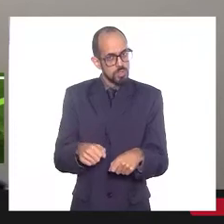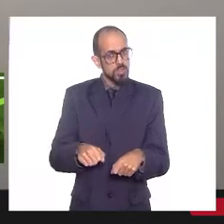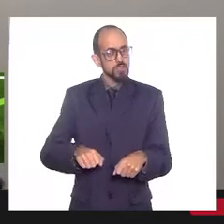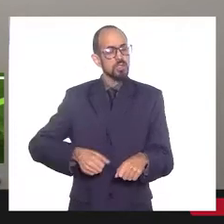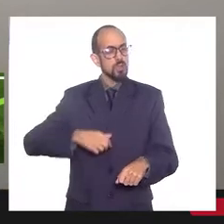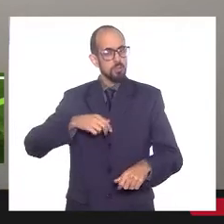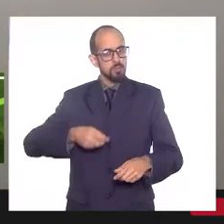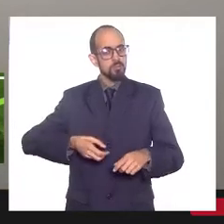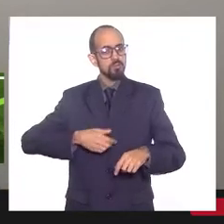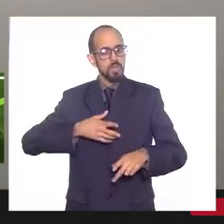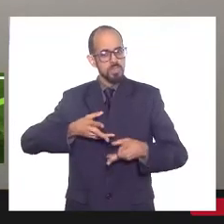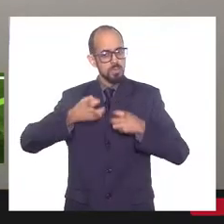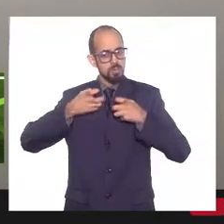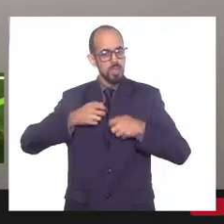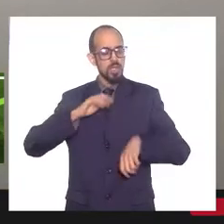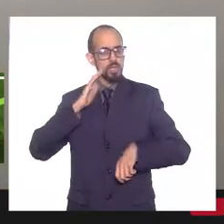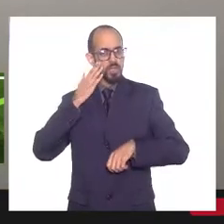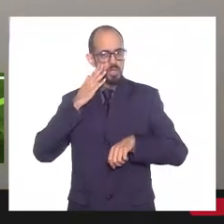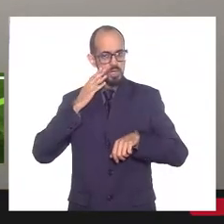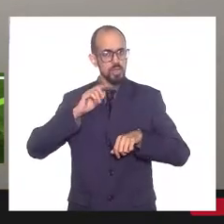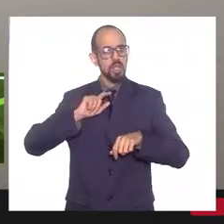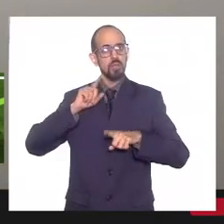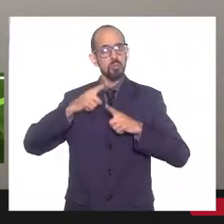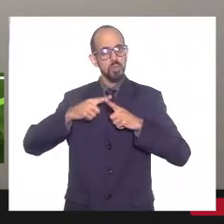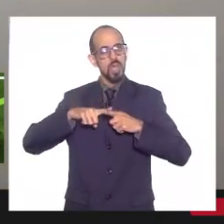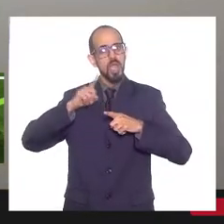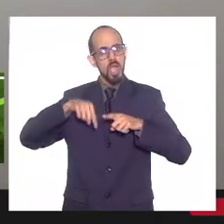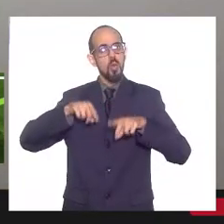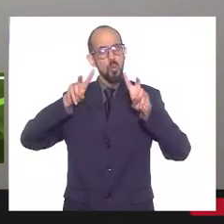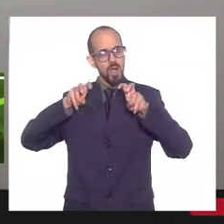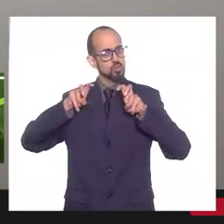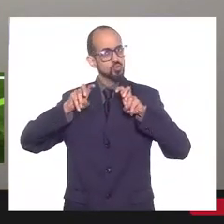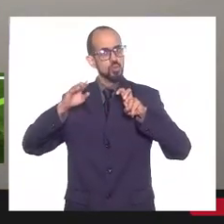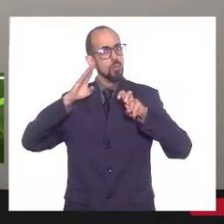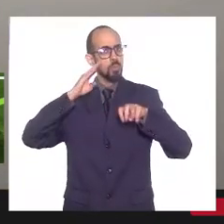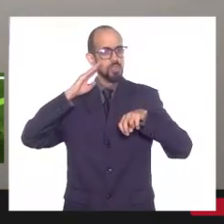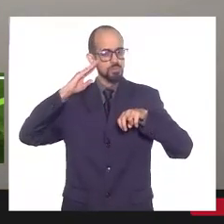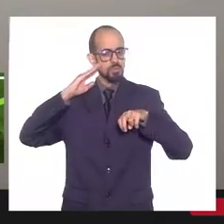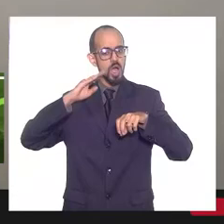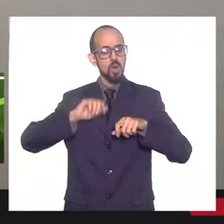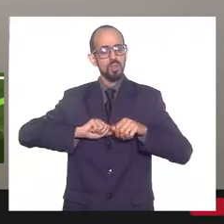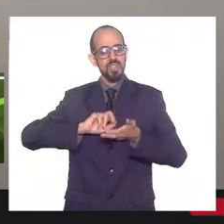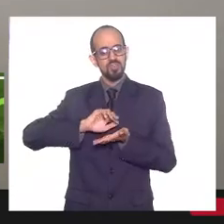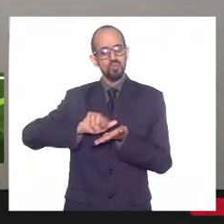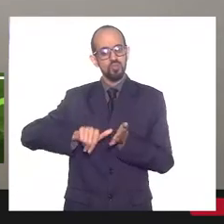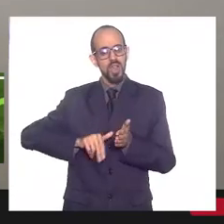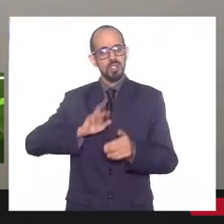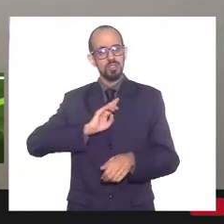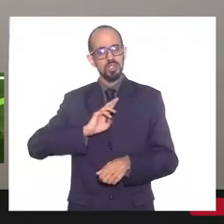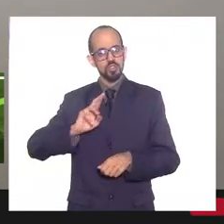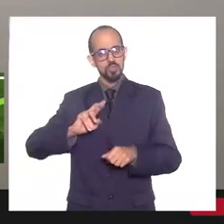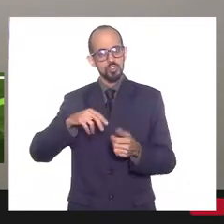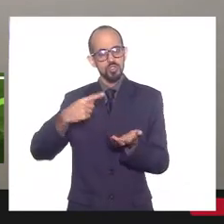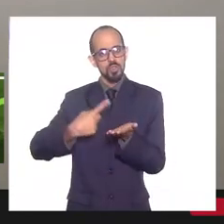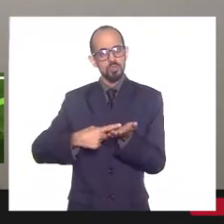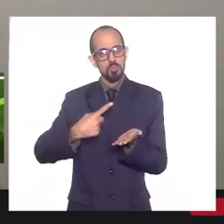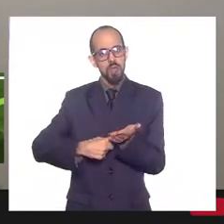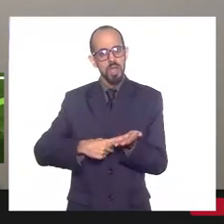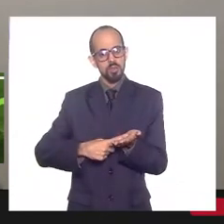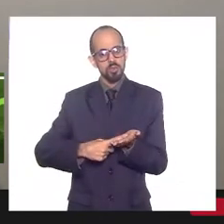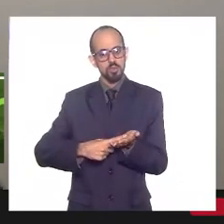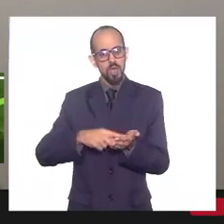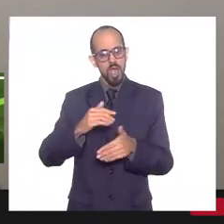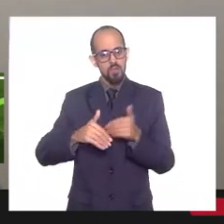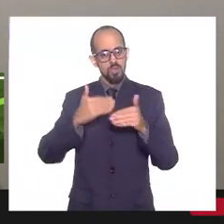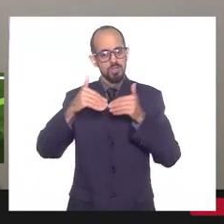falta de ligada mas sem dúvida alguma Central EA diferentes religiões tivessem Impacto avançado no sentido de